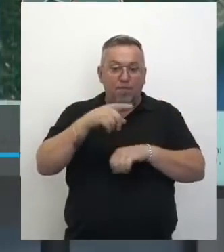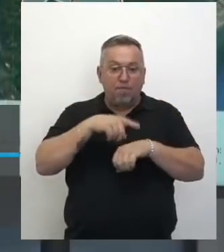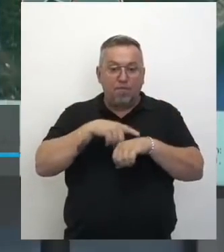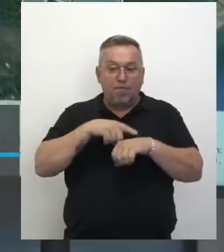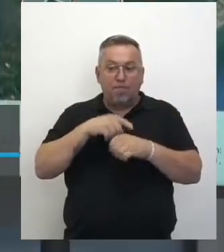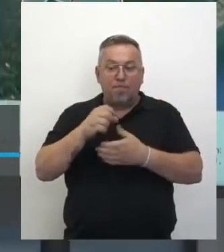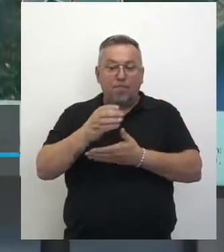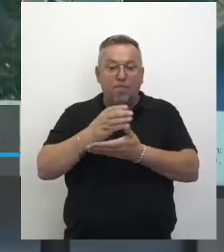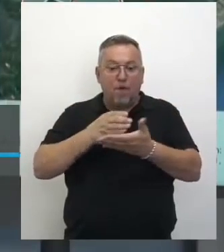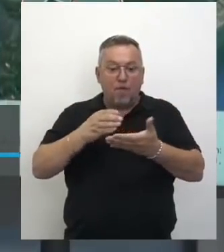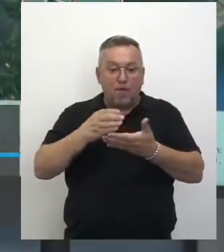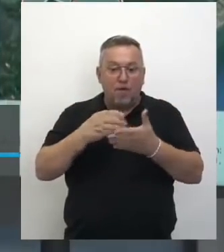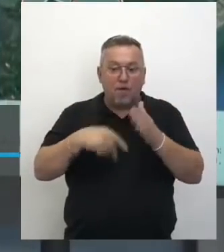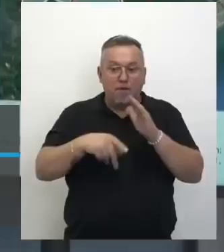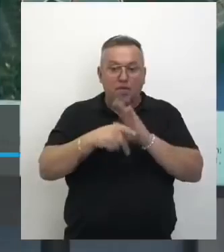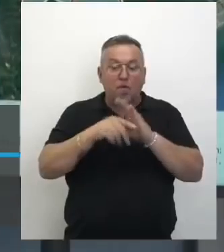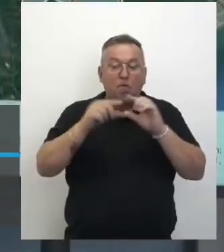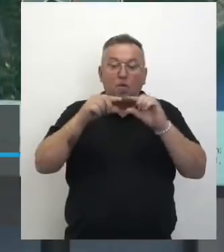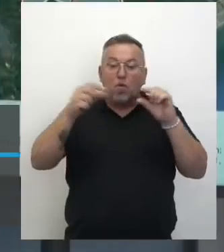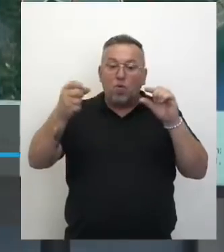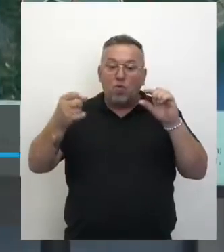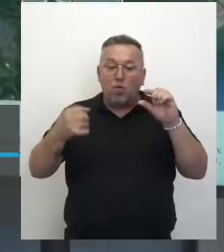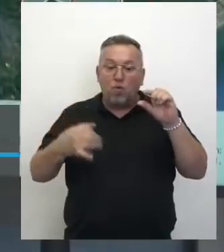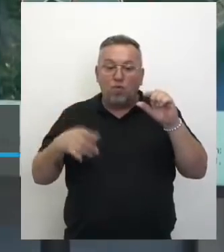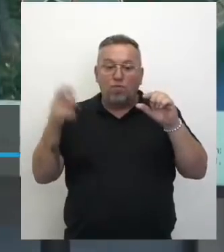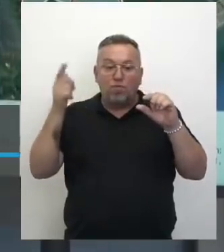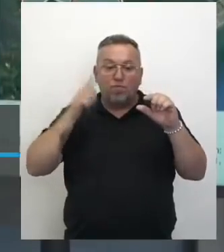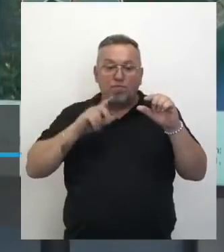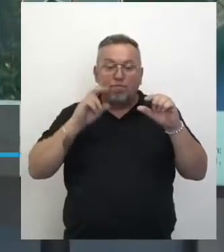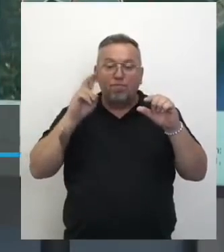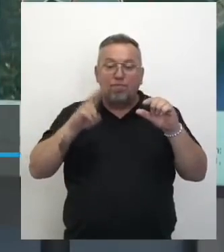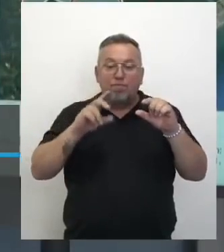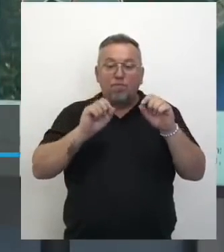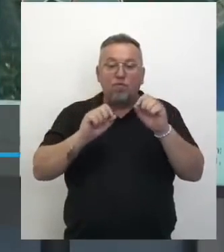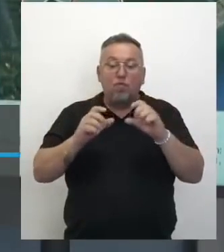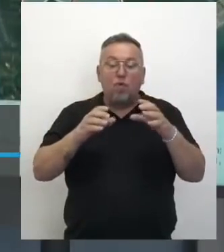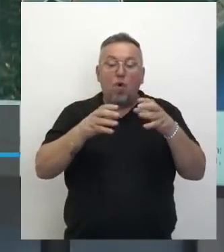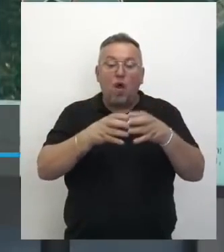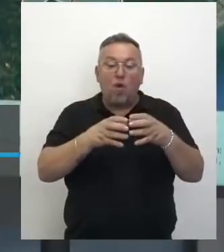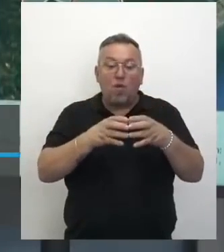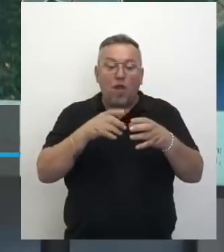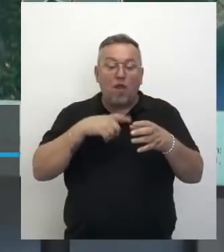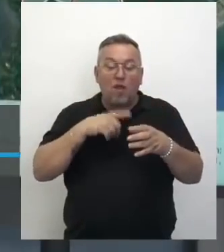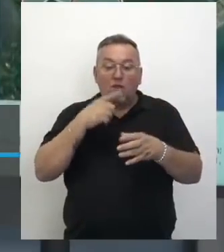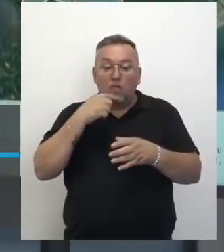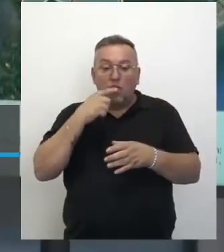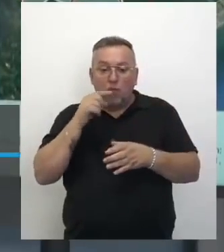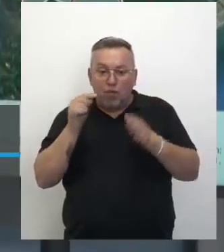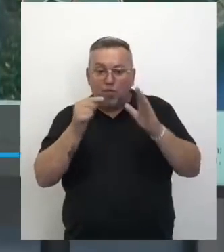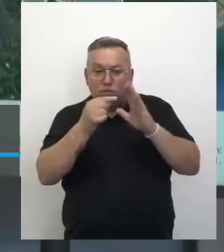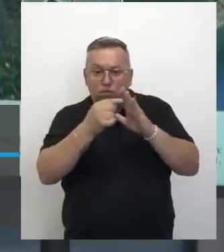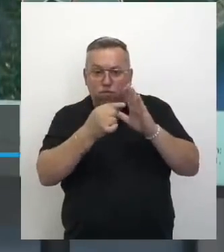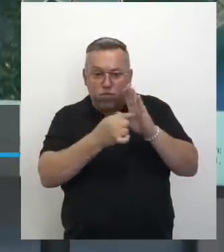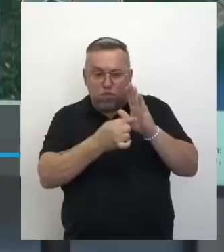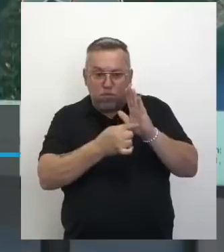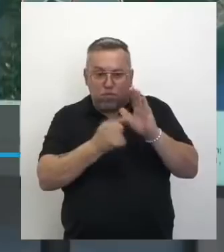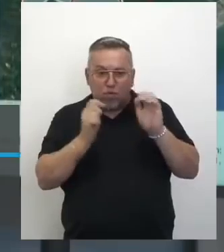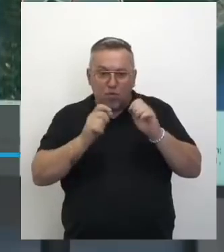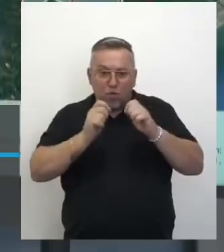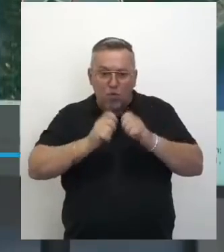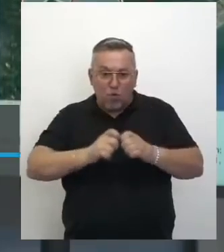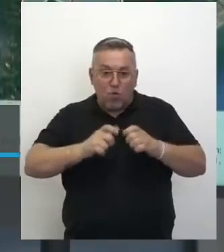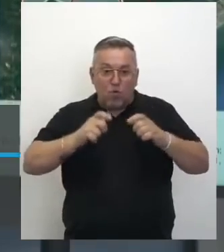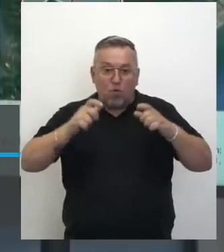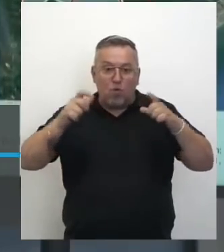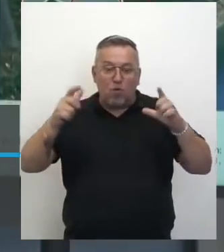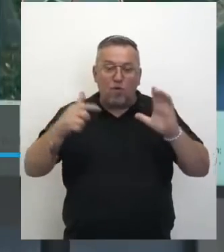mapa, que é o mapa do Google, né, que aí ele consegue lá ver qual que é a aldeia que está no ponto vermelho, ele pode ampliar a imagem